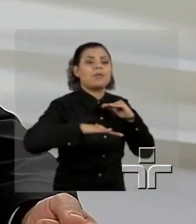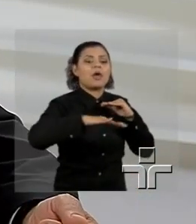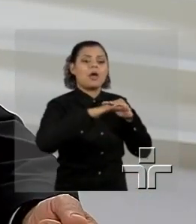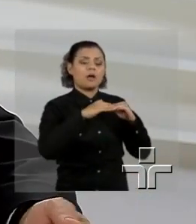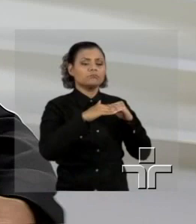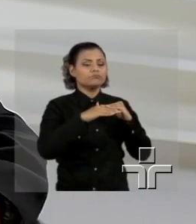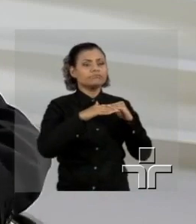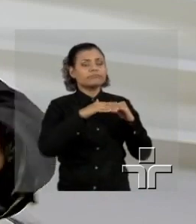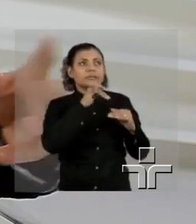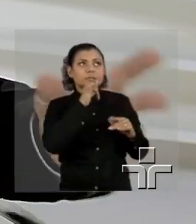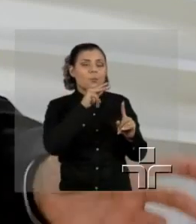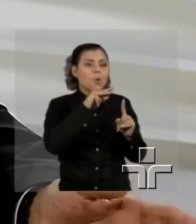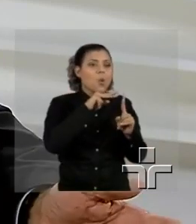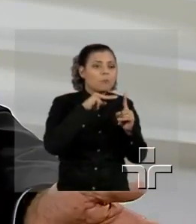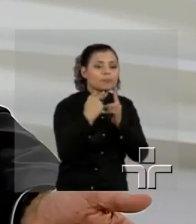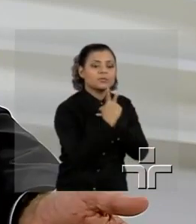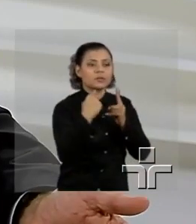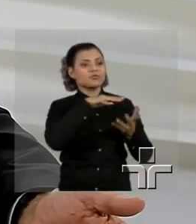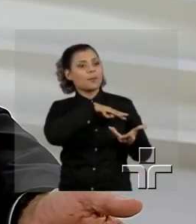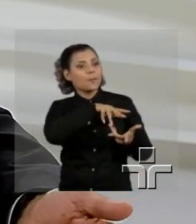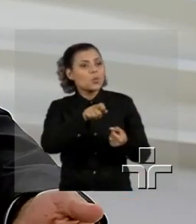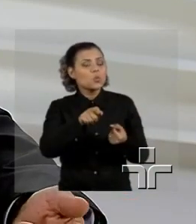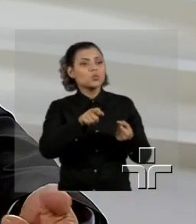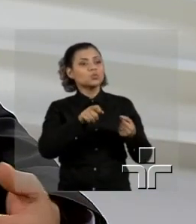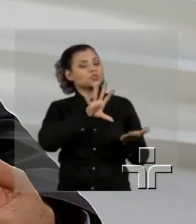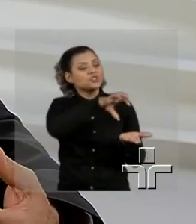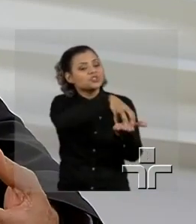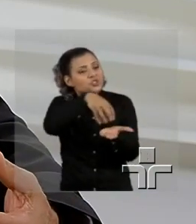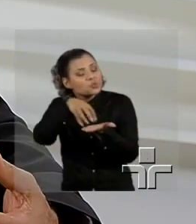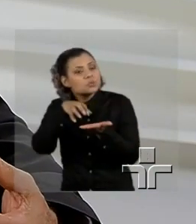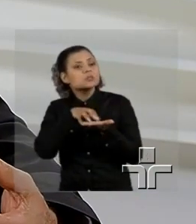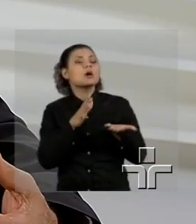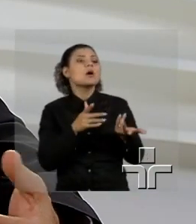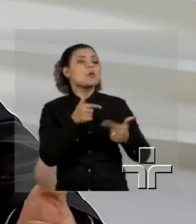grande país, é o líder do mundo ocidental, né?